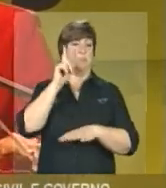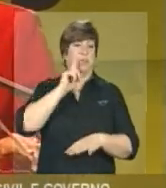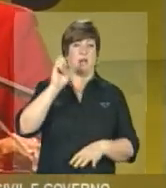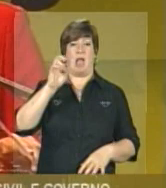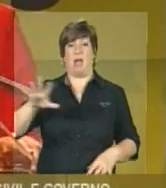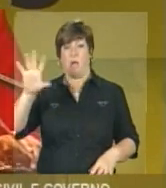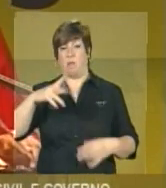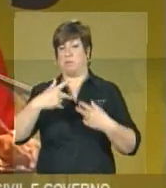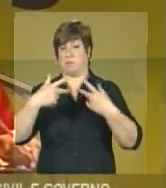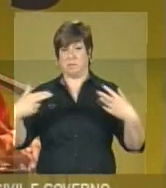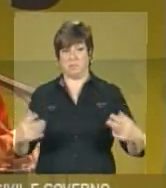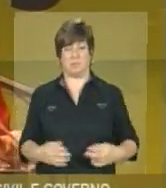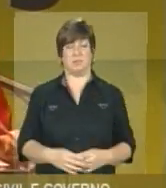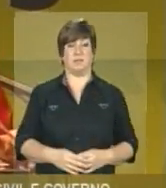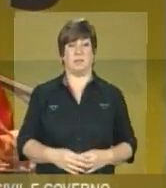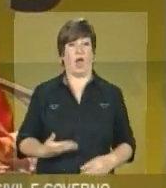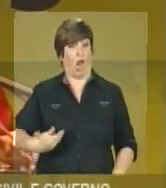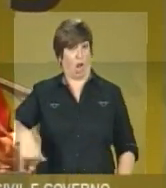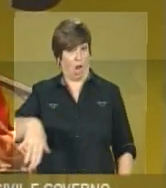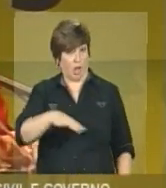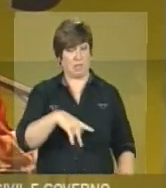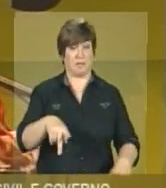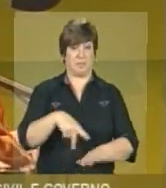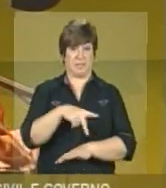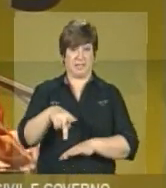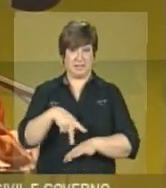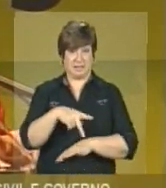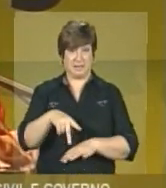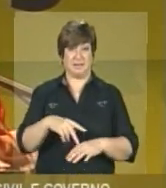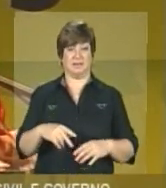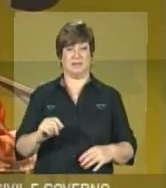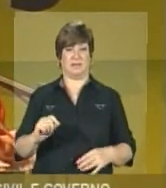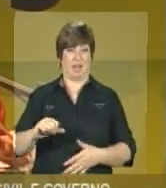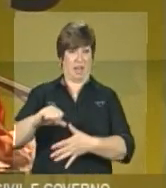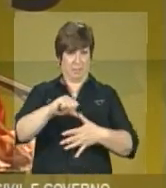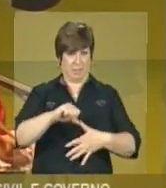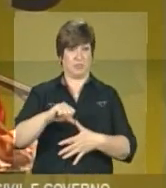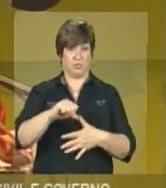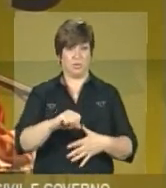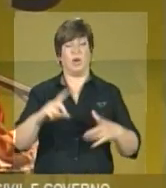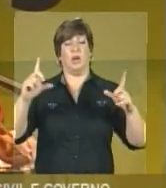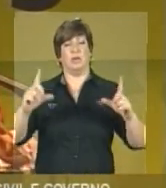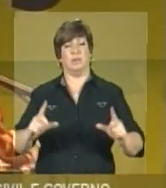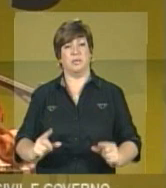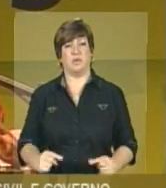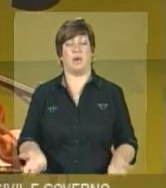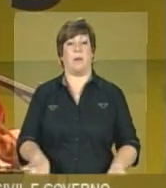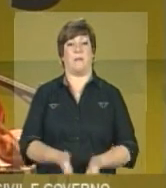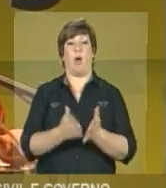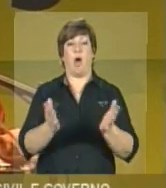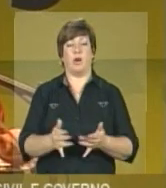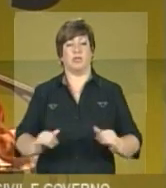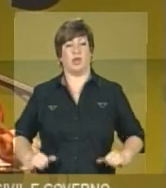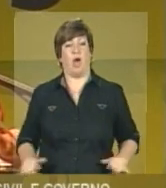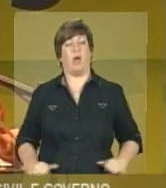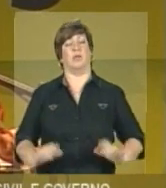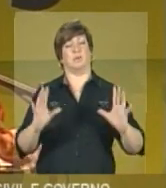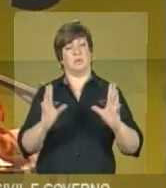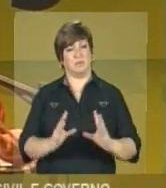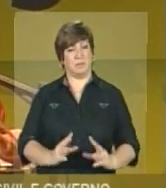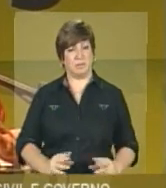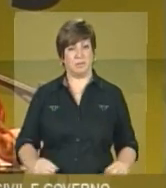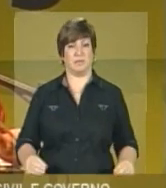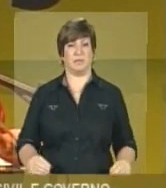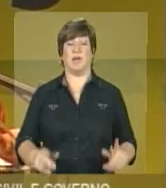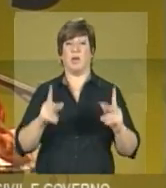países reduzem a pobreza e a desigualdade social. E, como eu disse, em